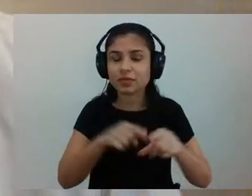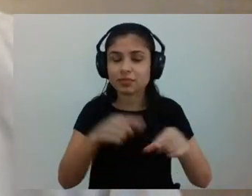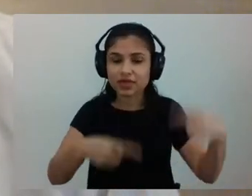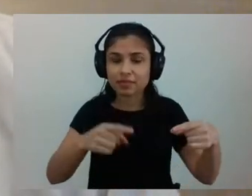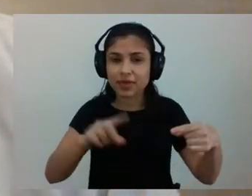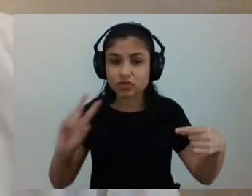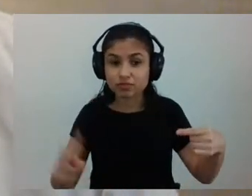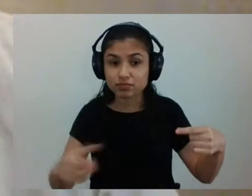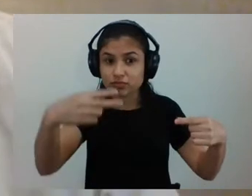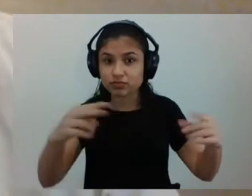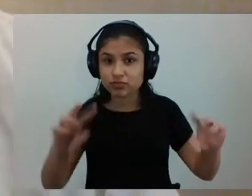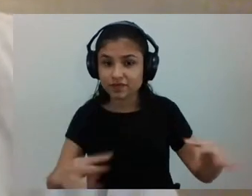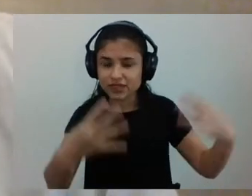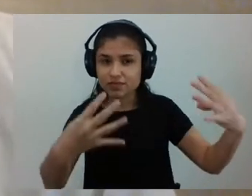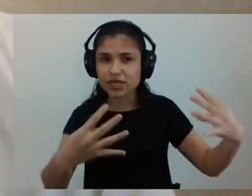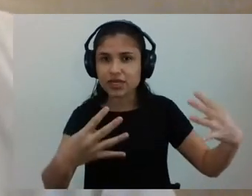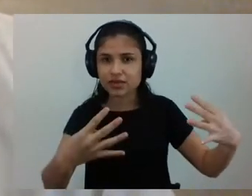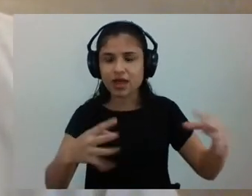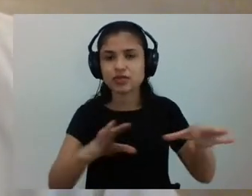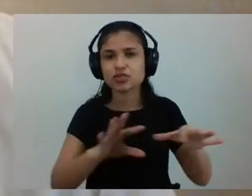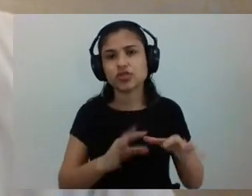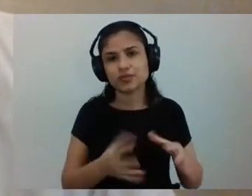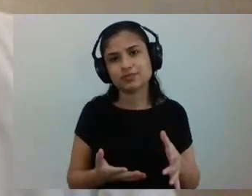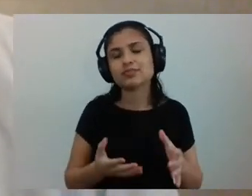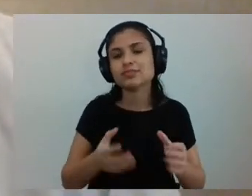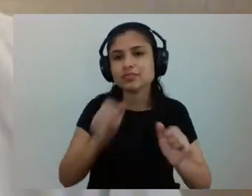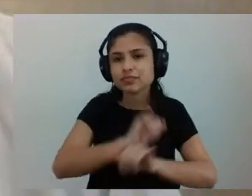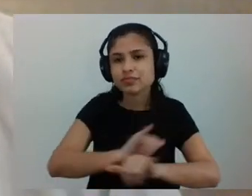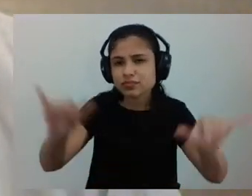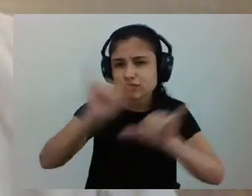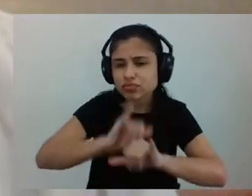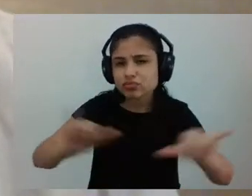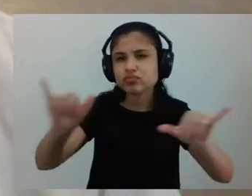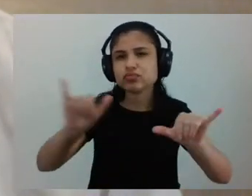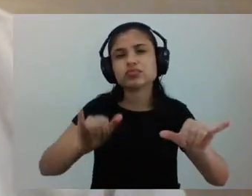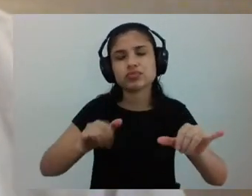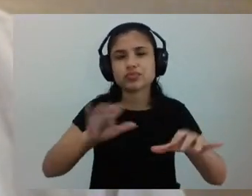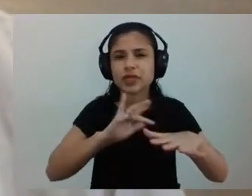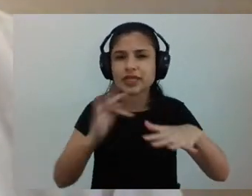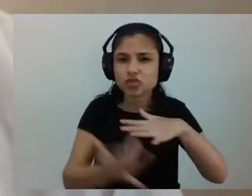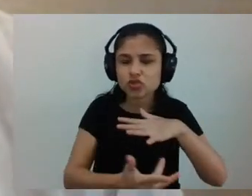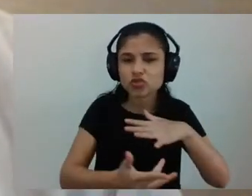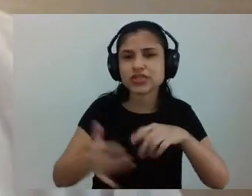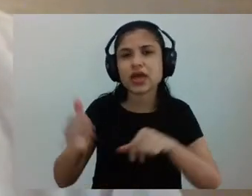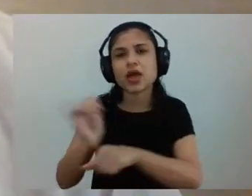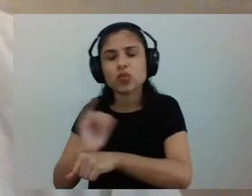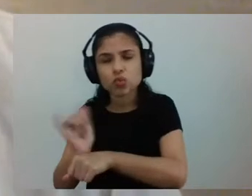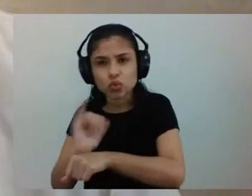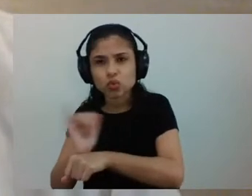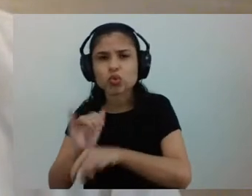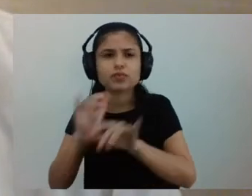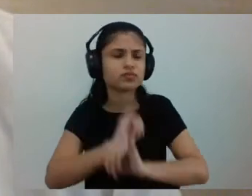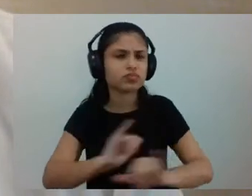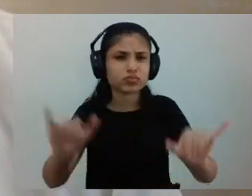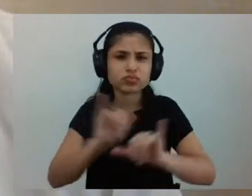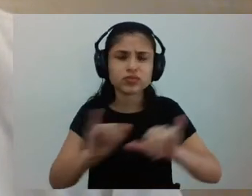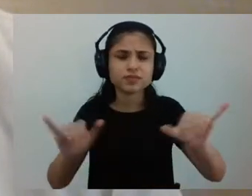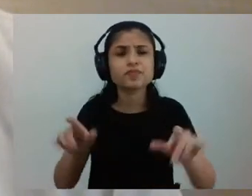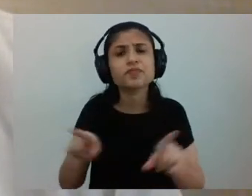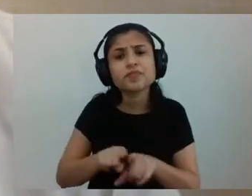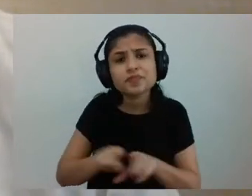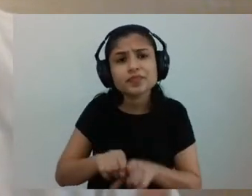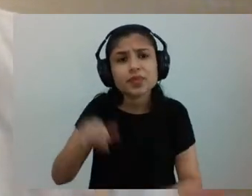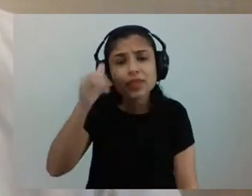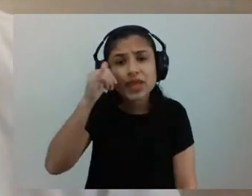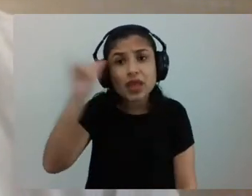sua integralidade pelos canais de difusão das redes sociais ou do YouTube e evitar que justamente